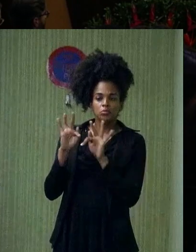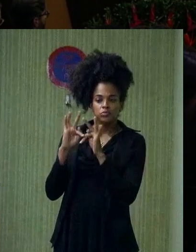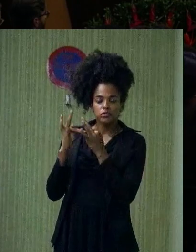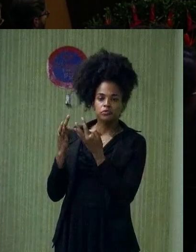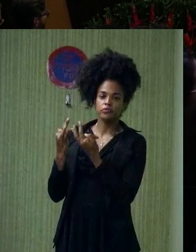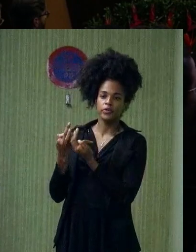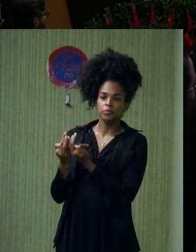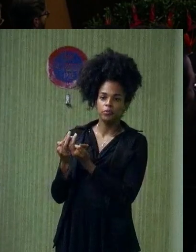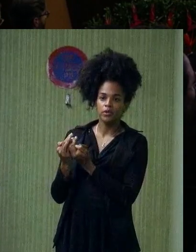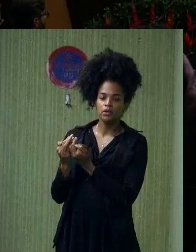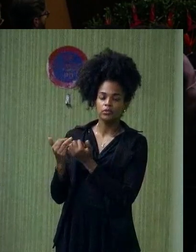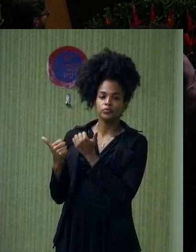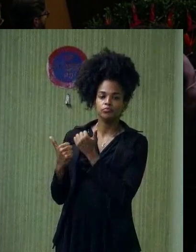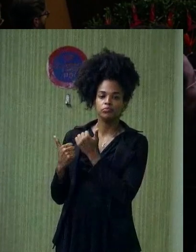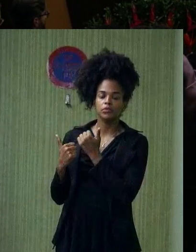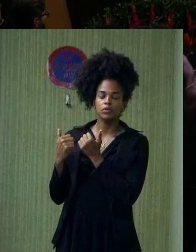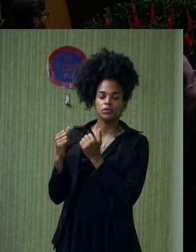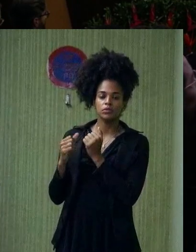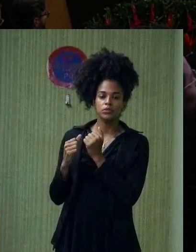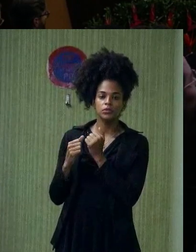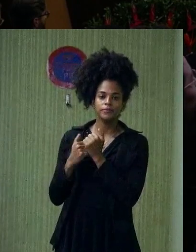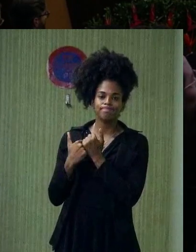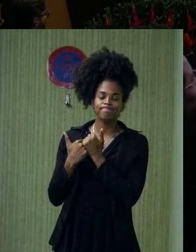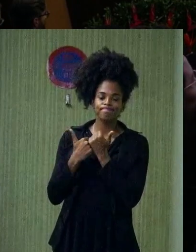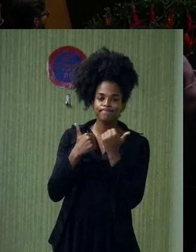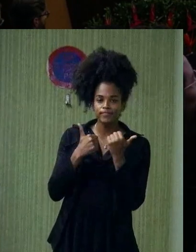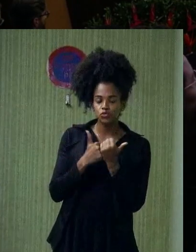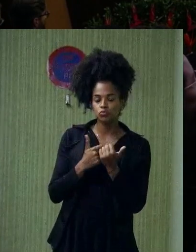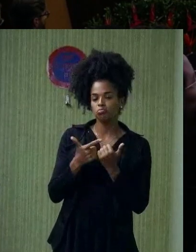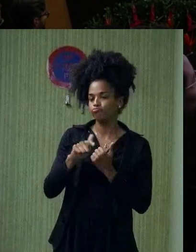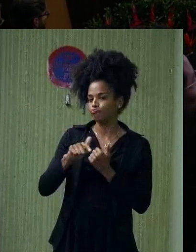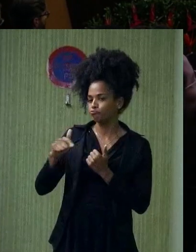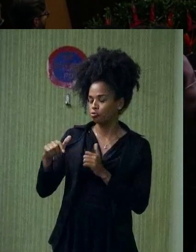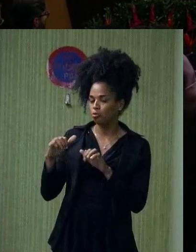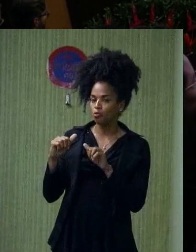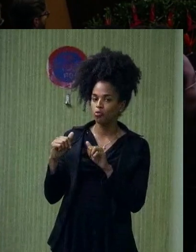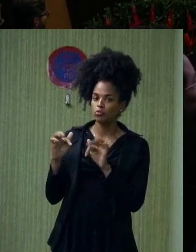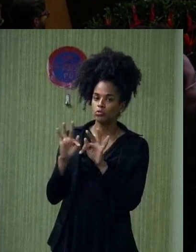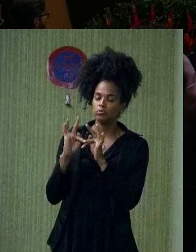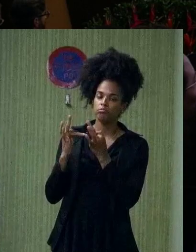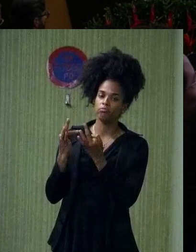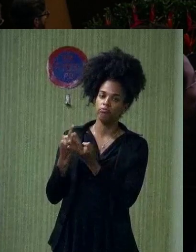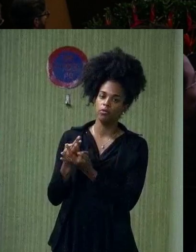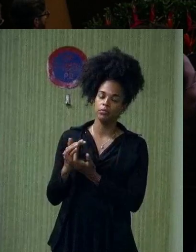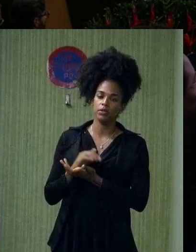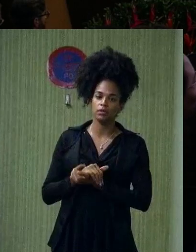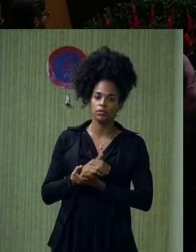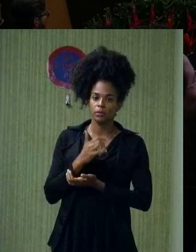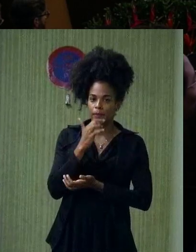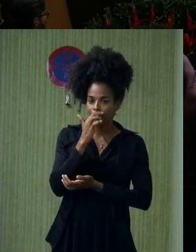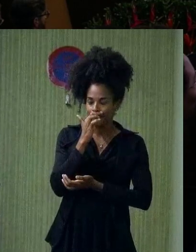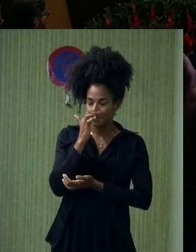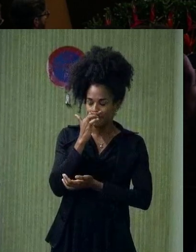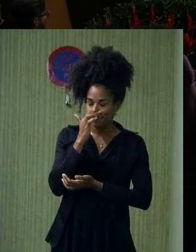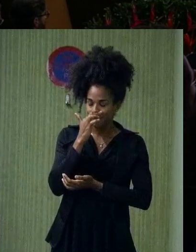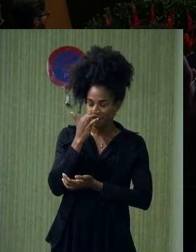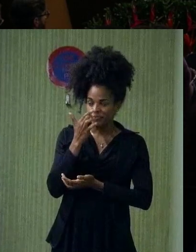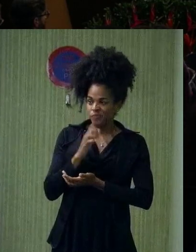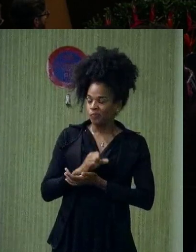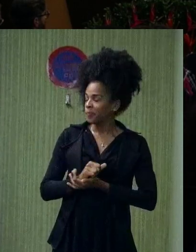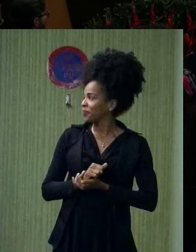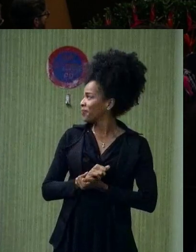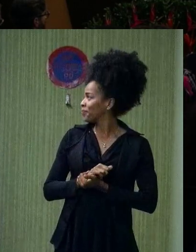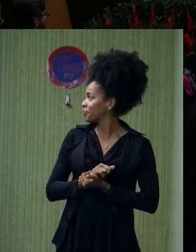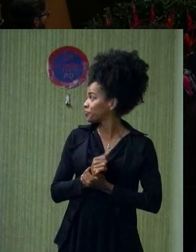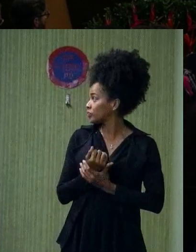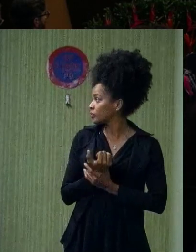outras famílias ainda morando com elas nessa situação até o governo estadual fez uma ajuda né para ali o menininho embaixo né